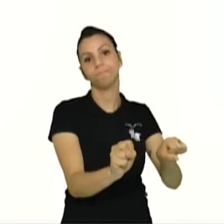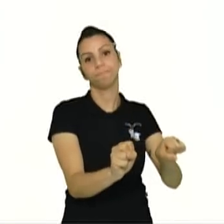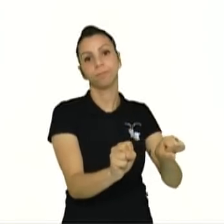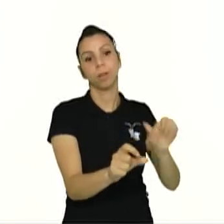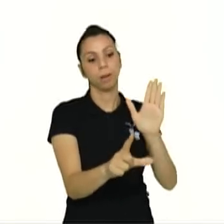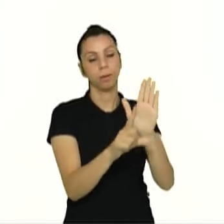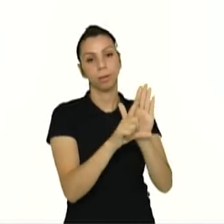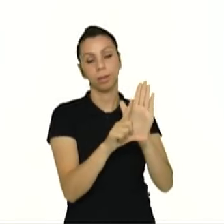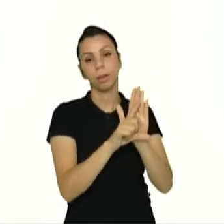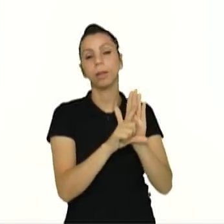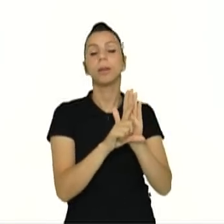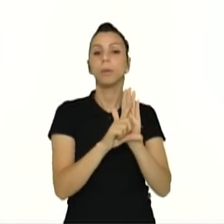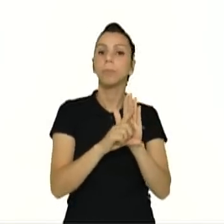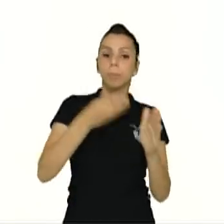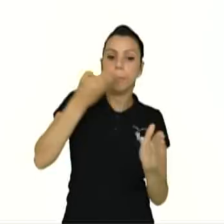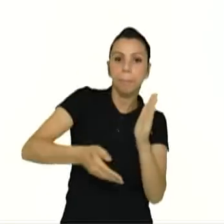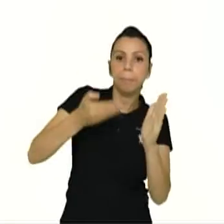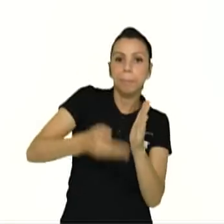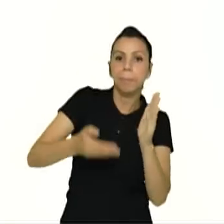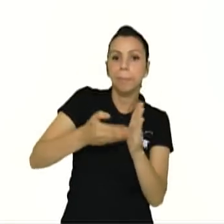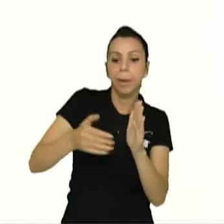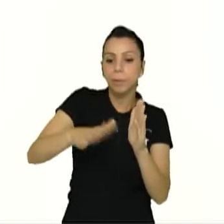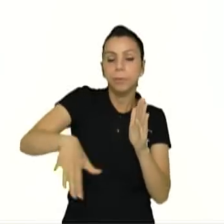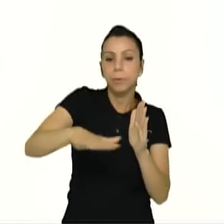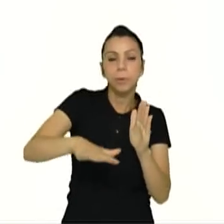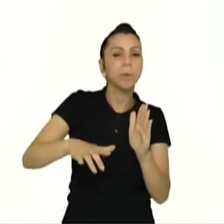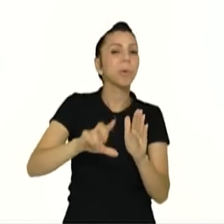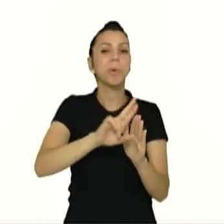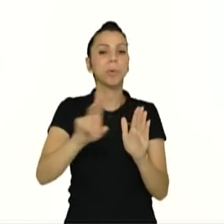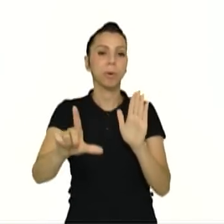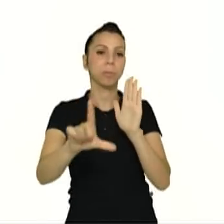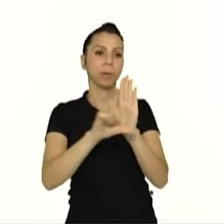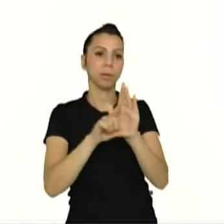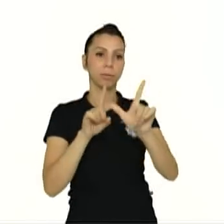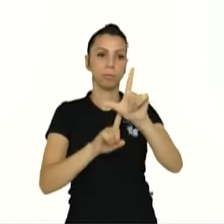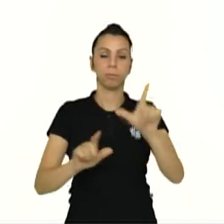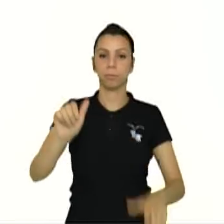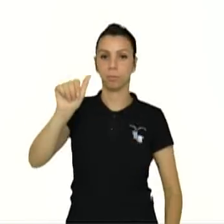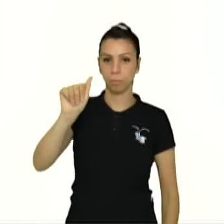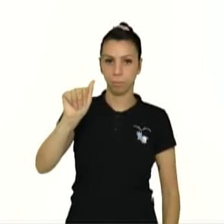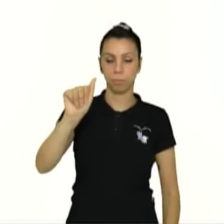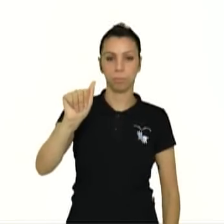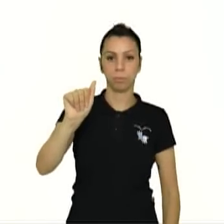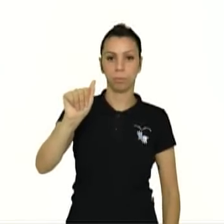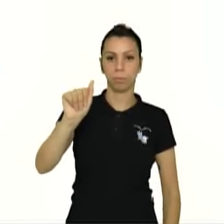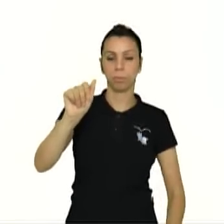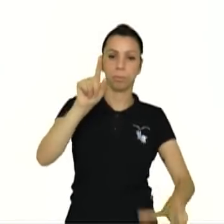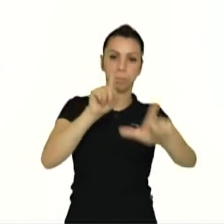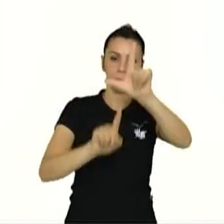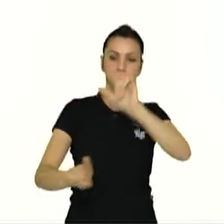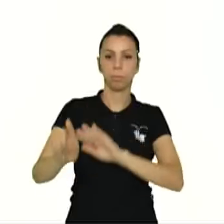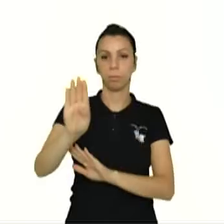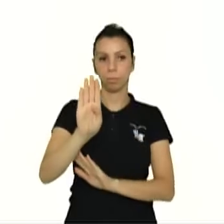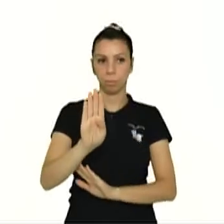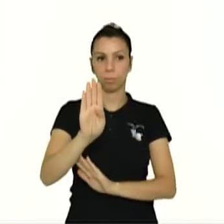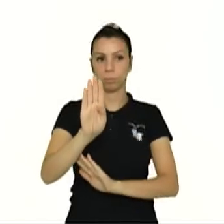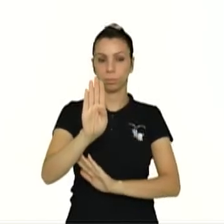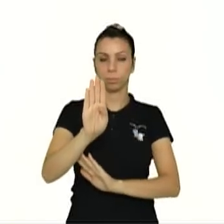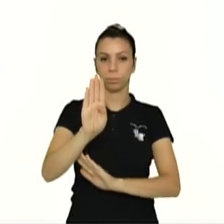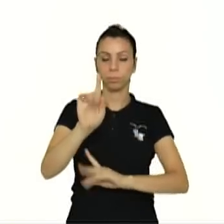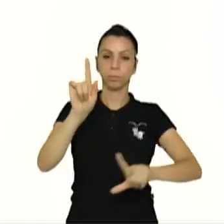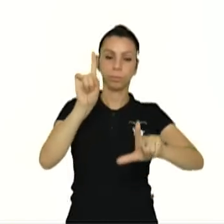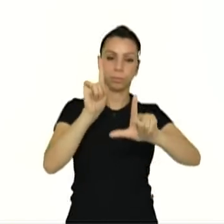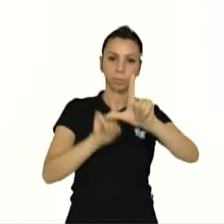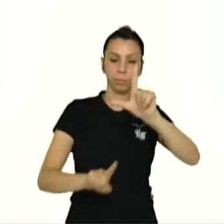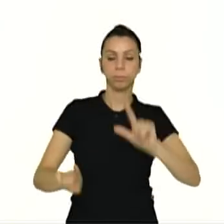aceitar o aldeamento, poderiam perder suas terras. Qual o nome dessa lei? Alternativa A, Lei da Floresta. Alternativa B, Lei